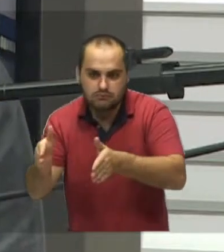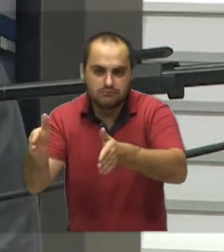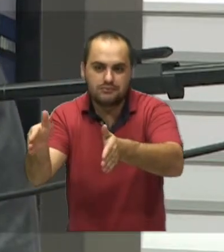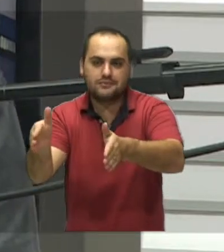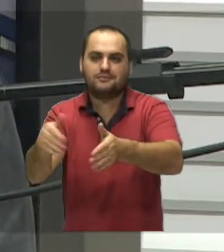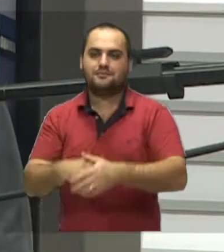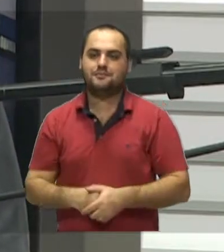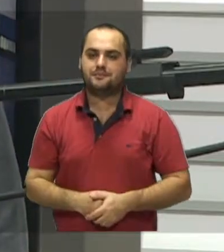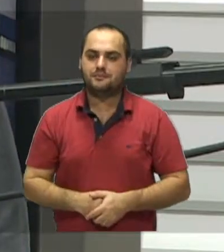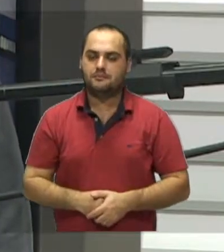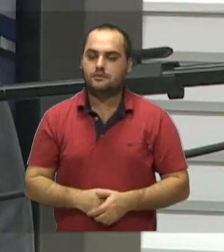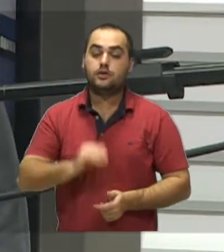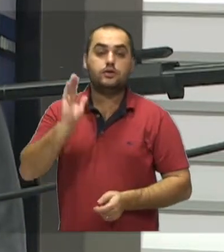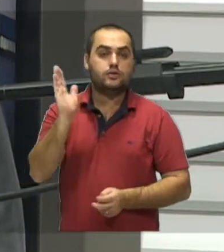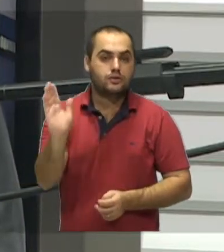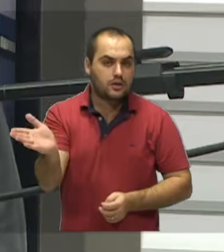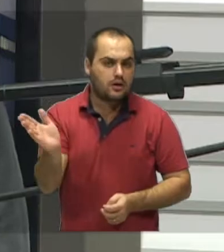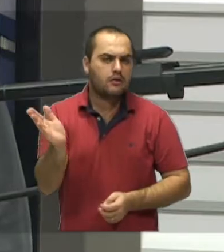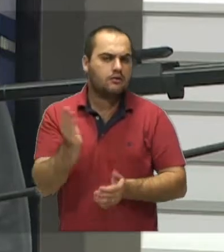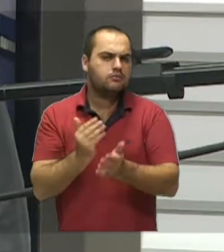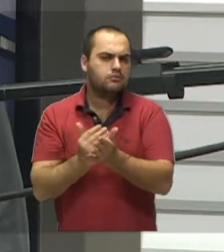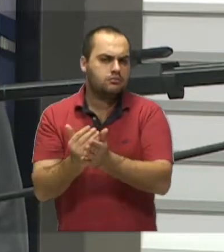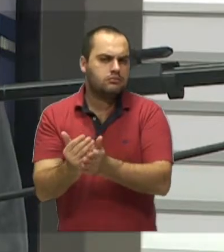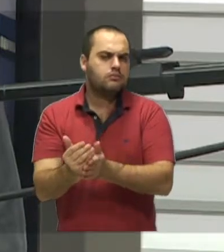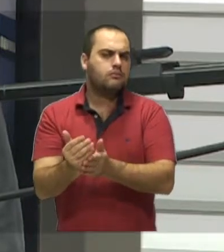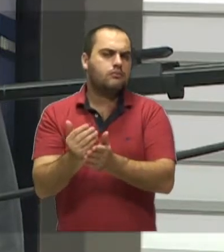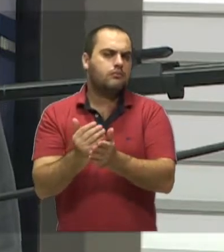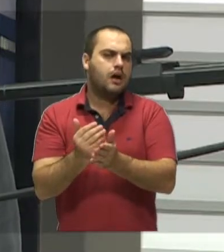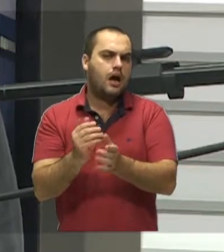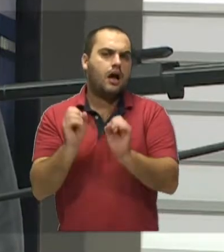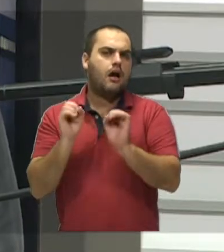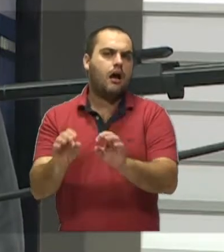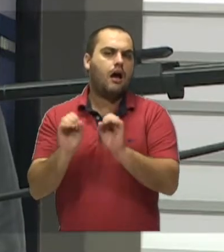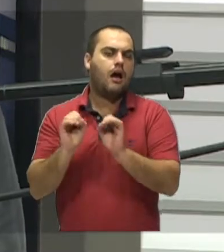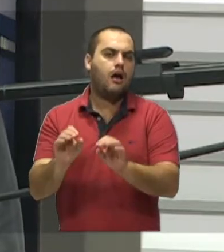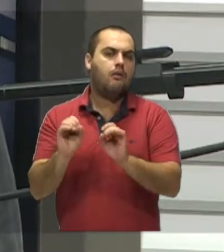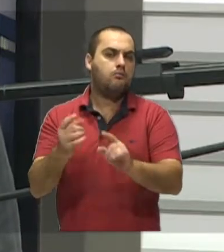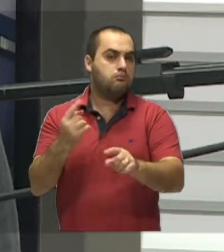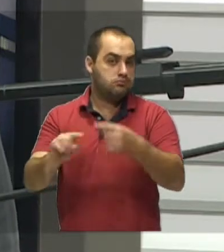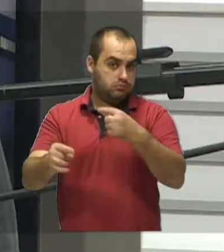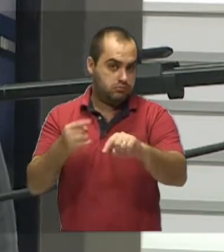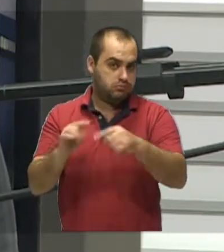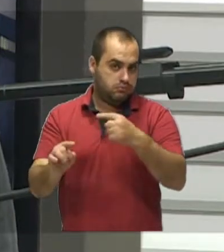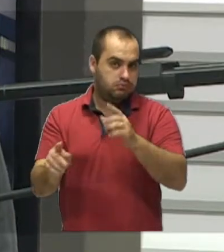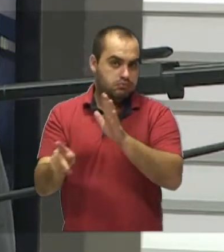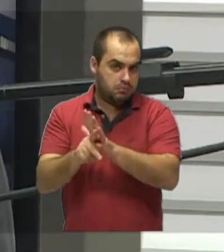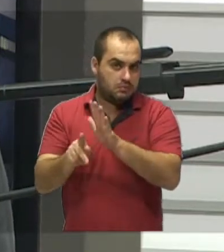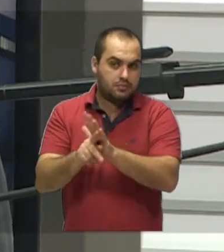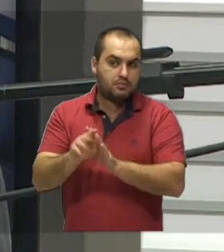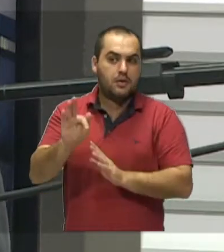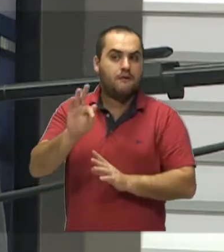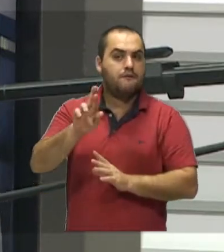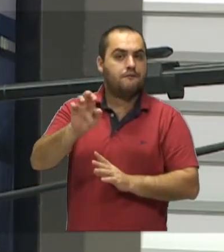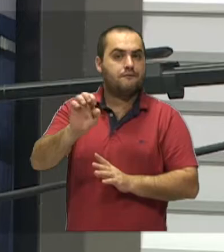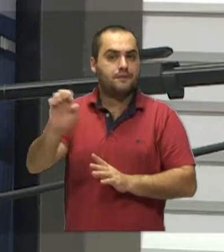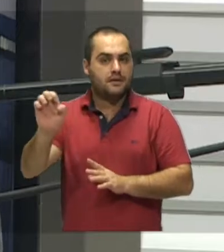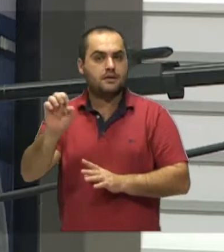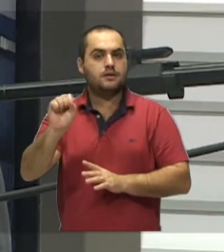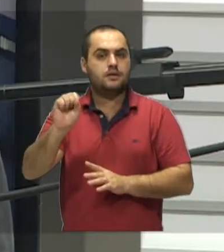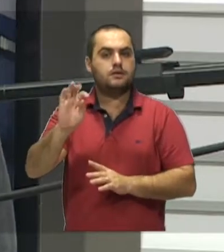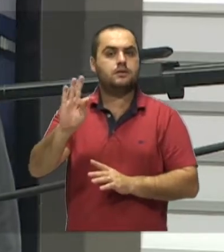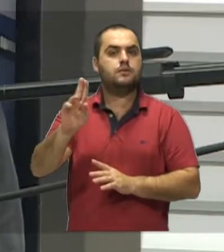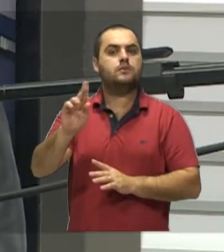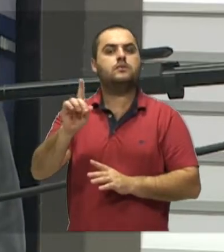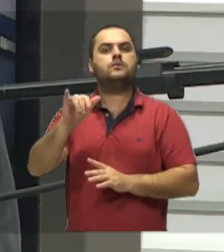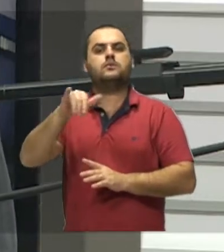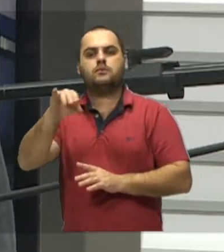de um tempo, eu comecei a dar aula de música. Uma escola de música me chamou lá em Blumenau, a escola chamada Free Studio. Eu, na época, nem dava aula. A